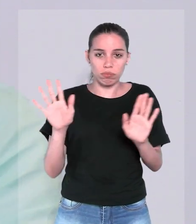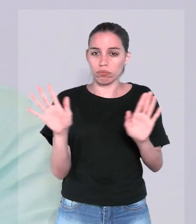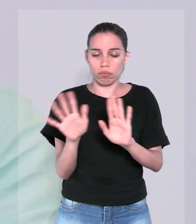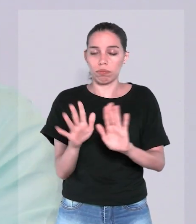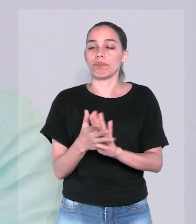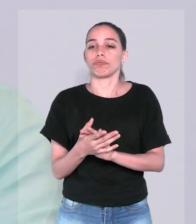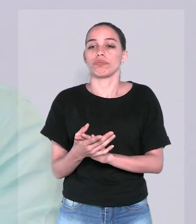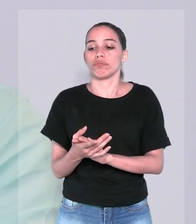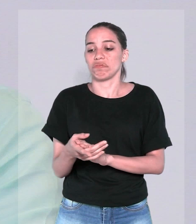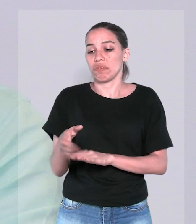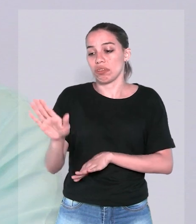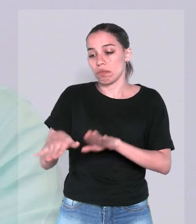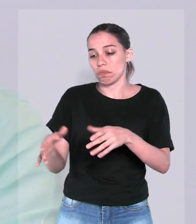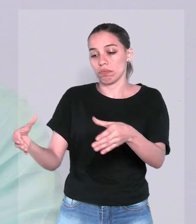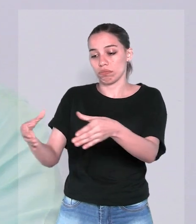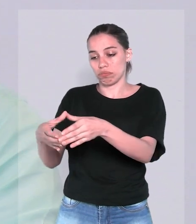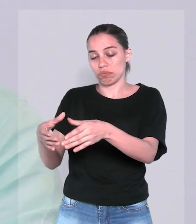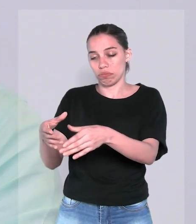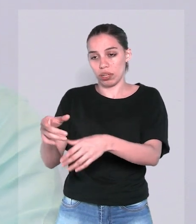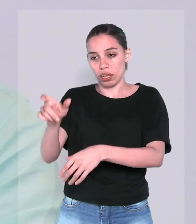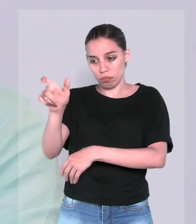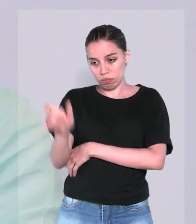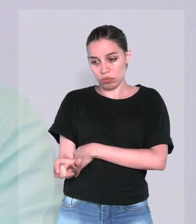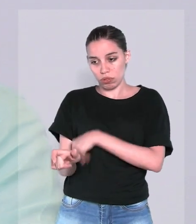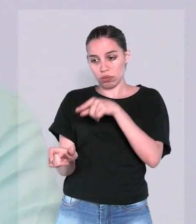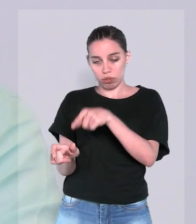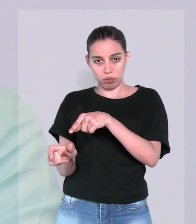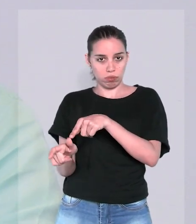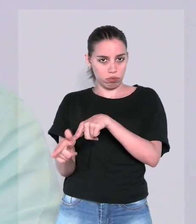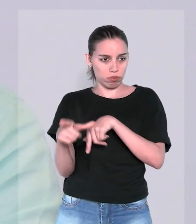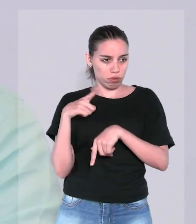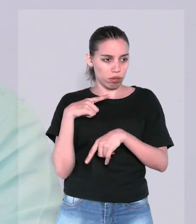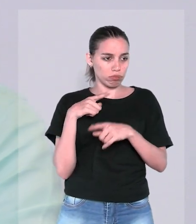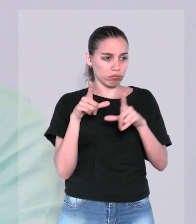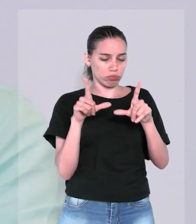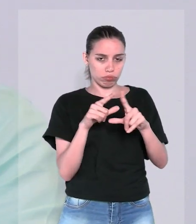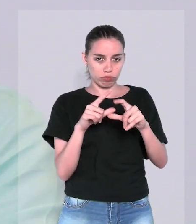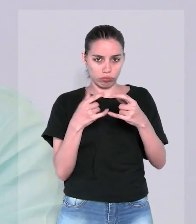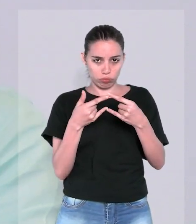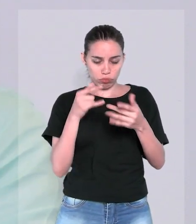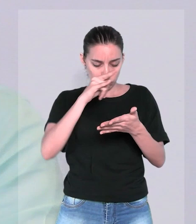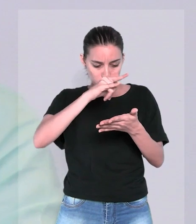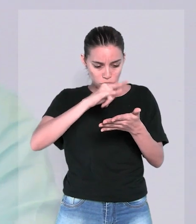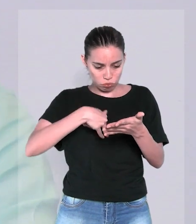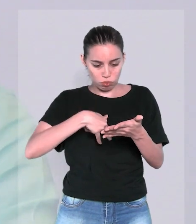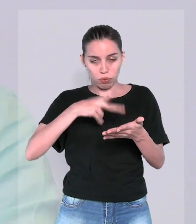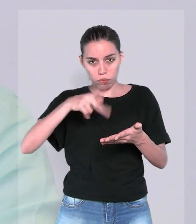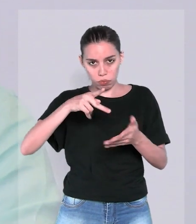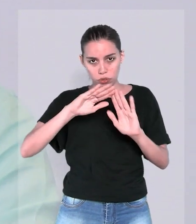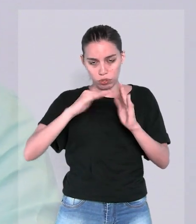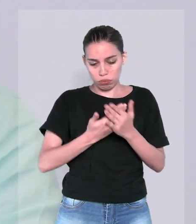mas do ponto de vista das emoções e dos sentimentos, completamente vulneráveis. Isso tem rebatimento